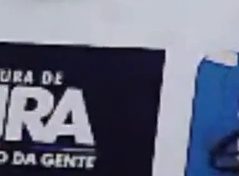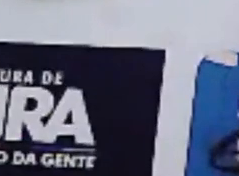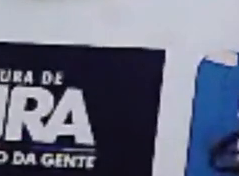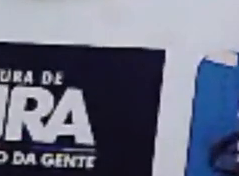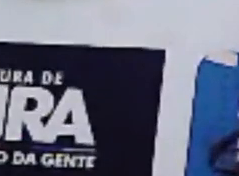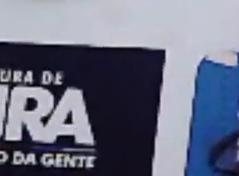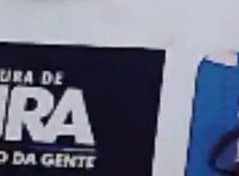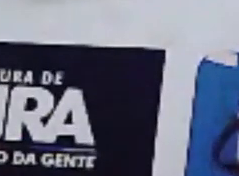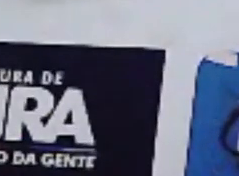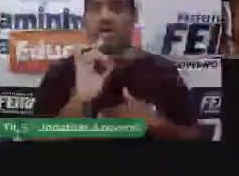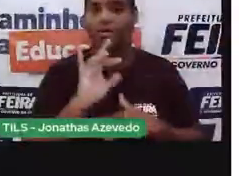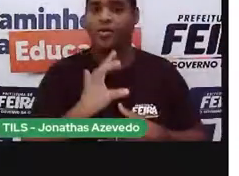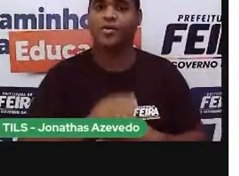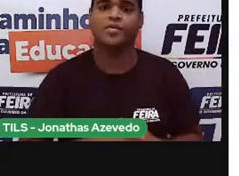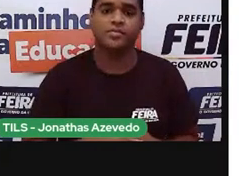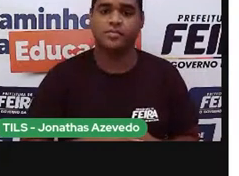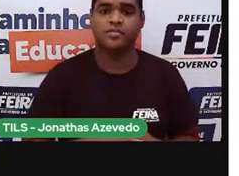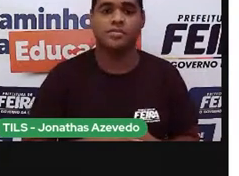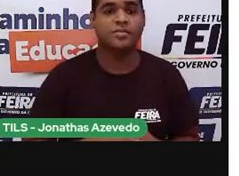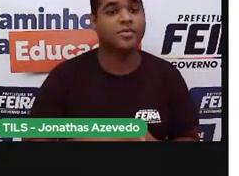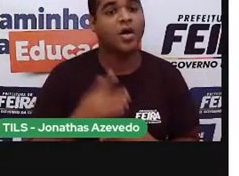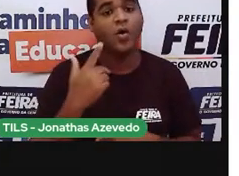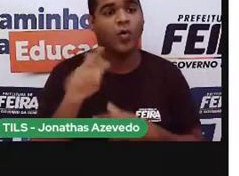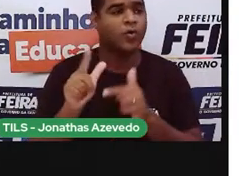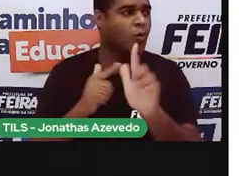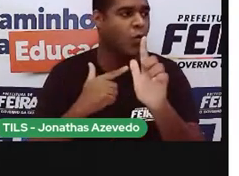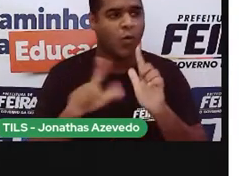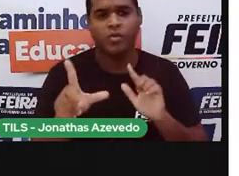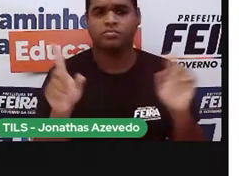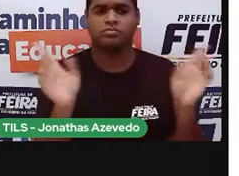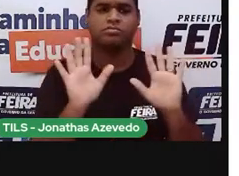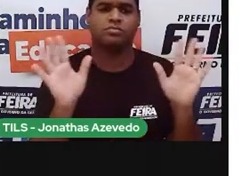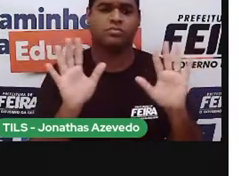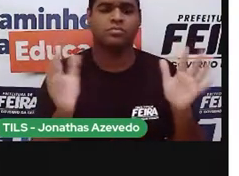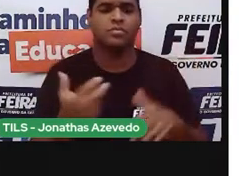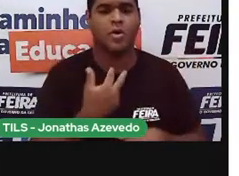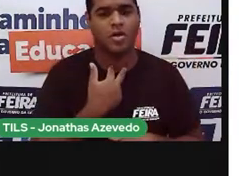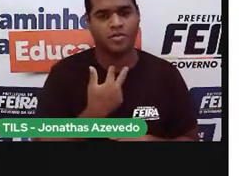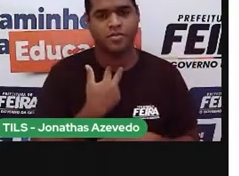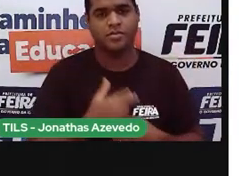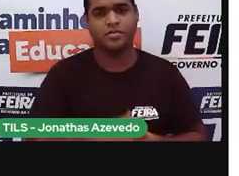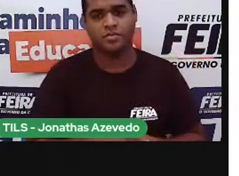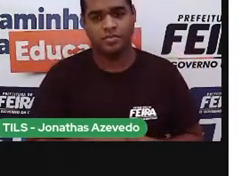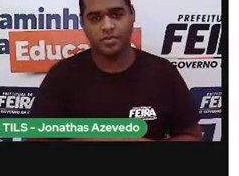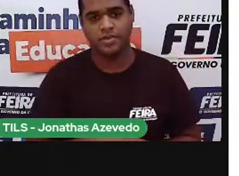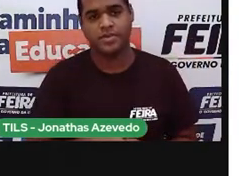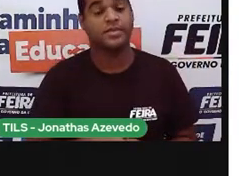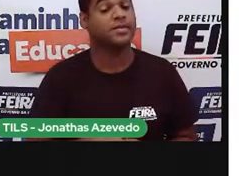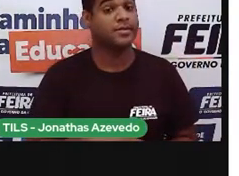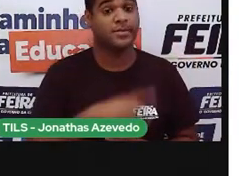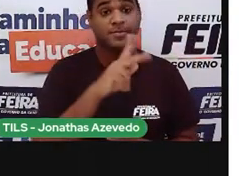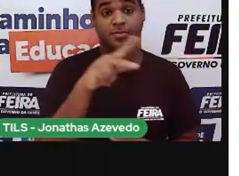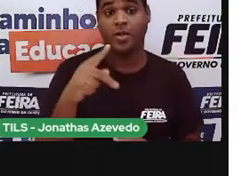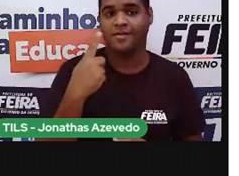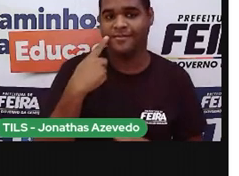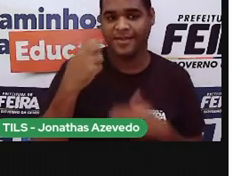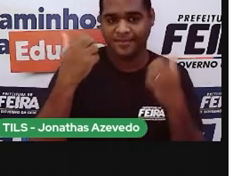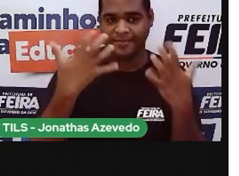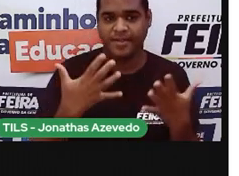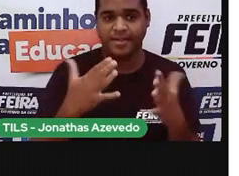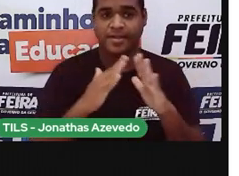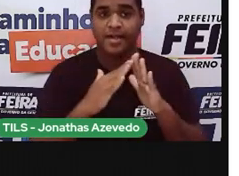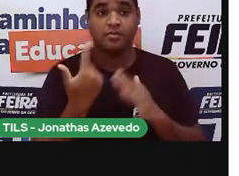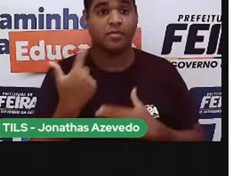em casa não vai fazer despesa não ao que tu a única coisa que a prova não tem em